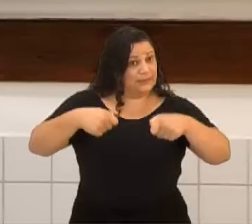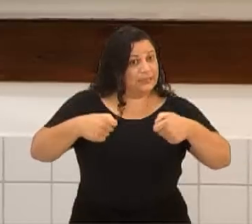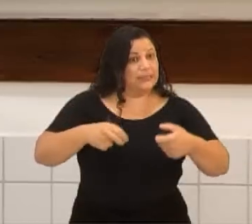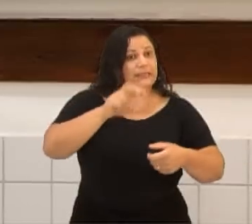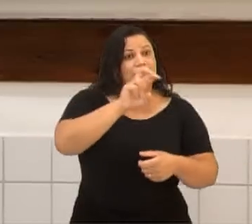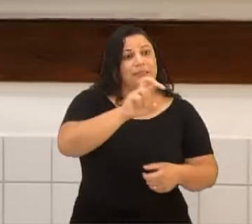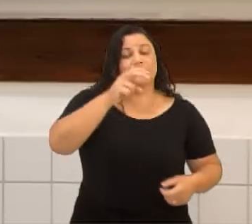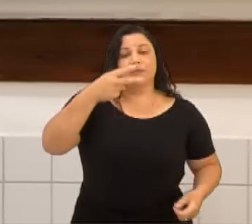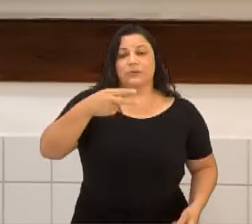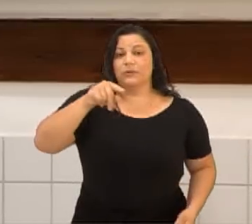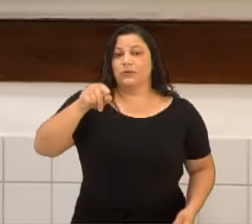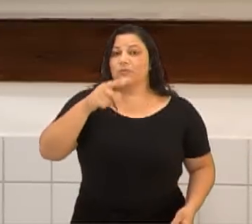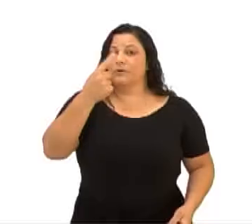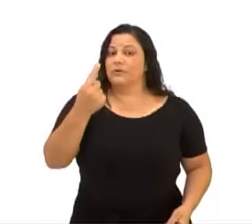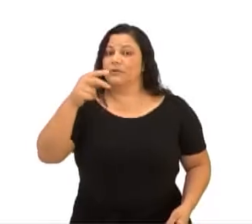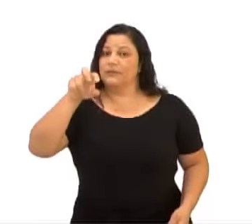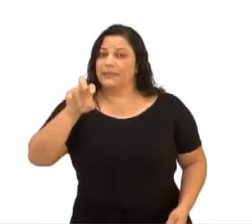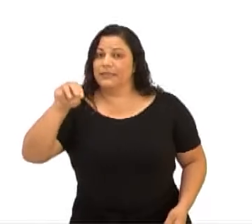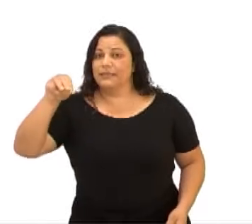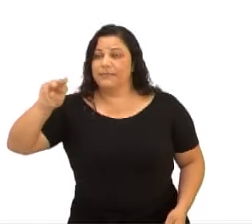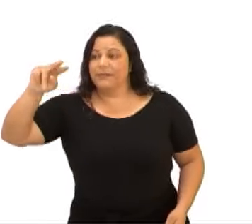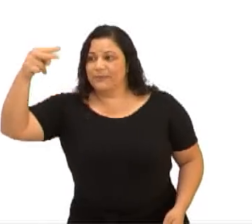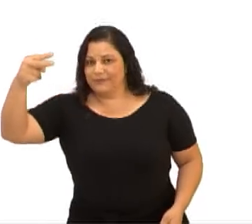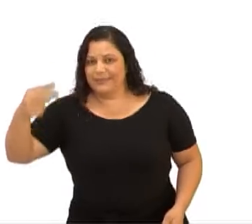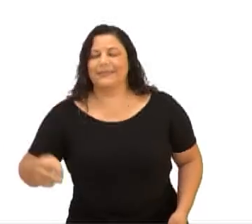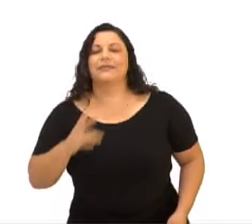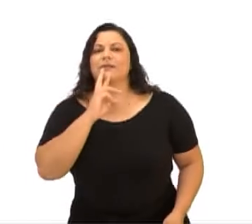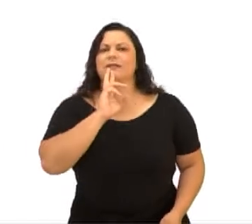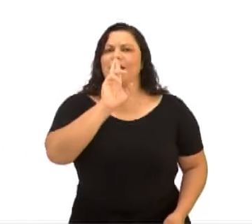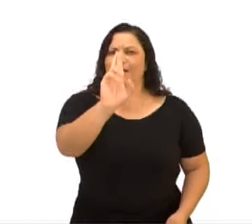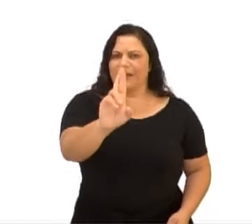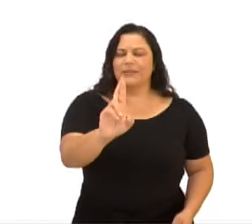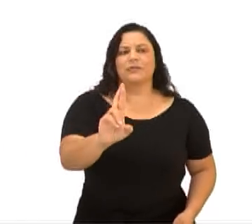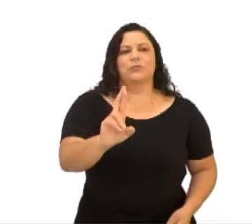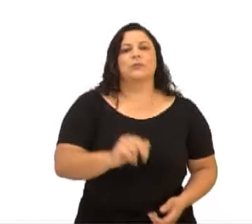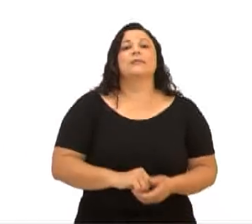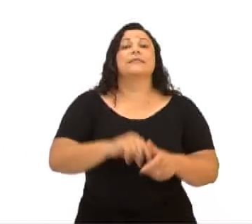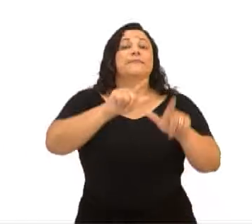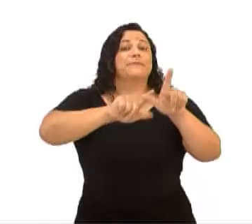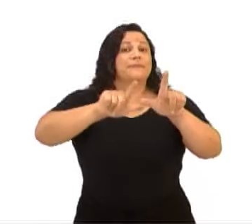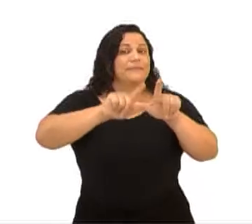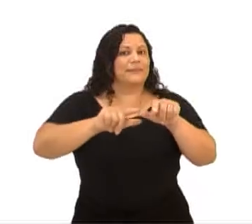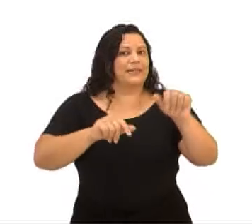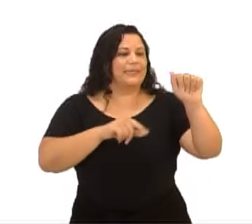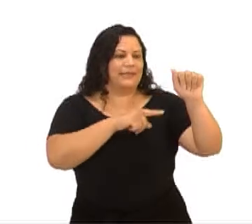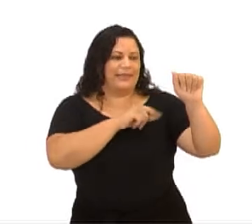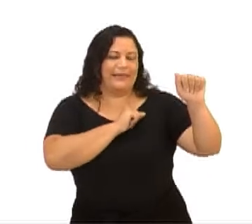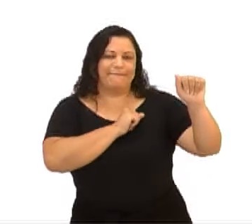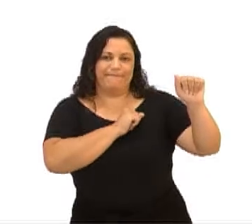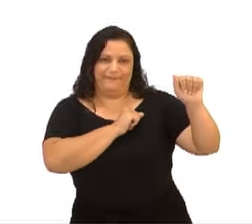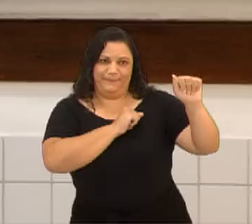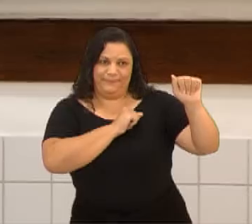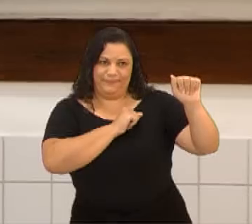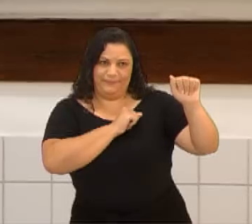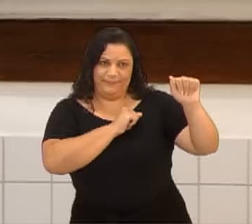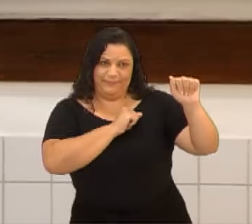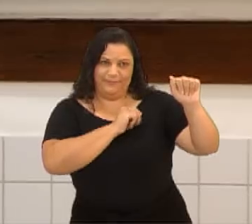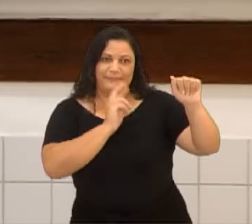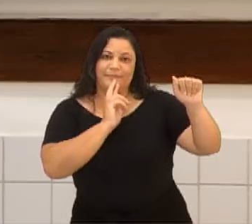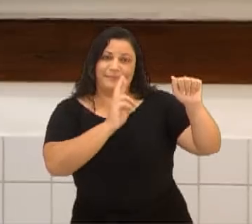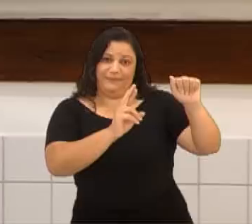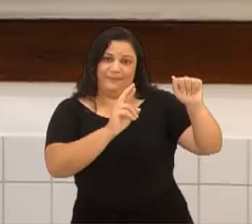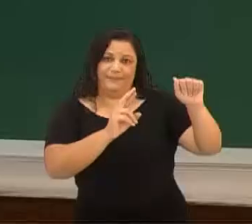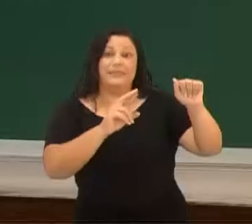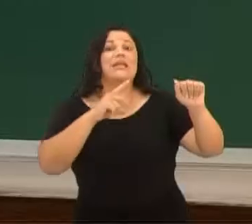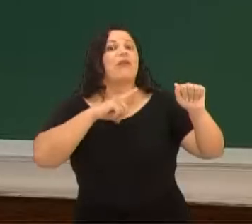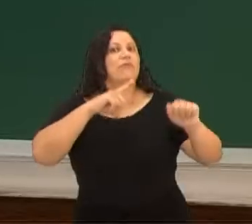metros quadrados. Olha lá só a nossa resposta. Essa é a letra A. Significa o quê? Que vai ter a